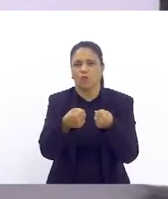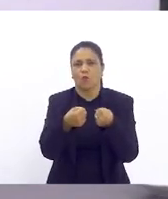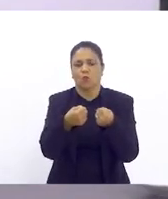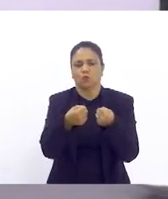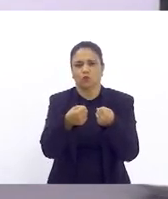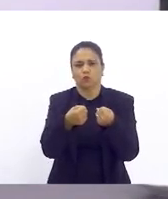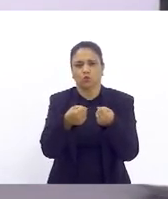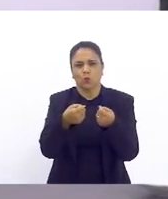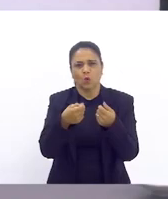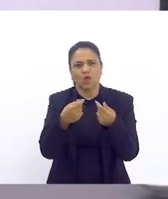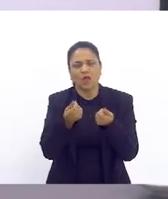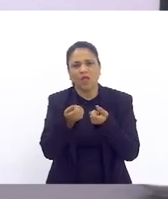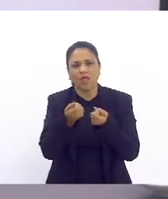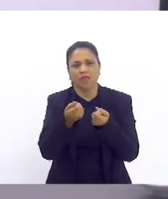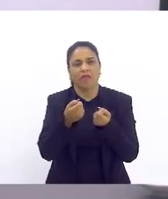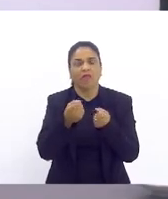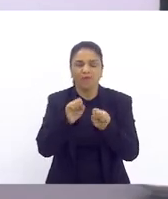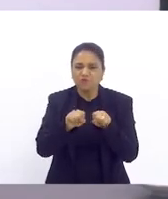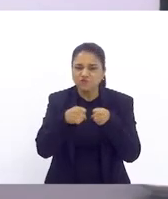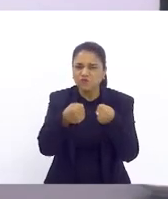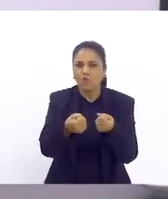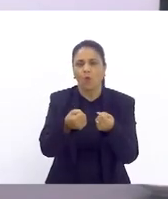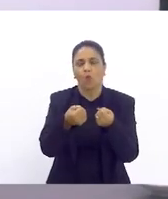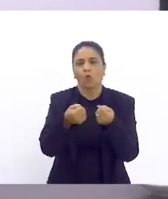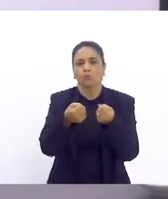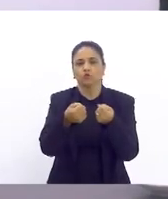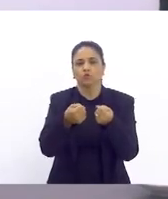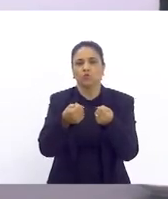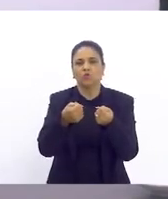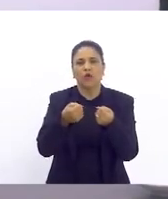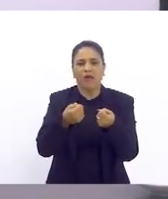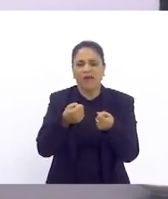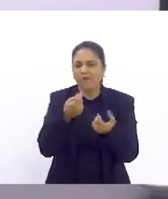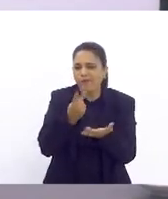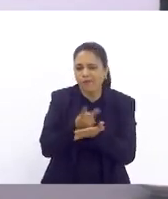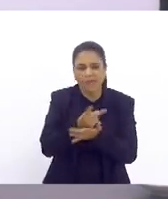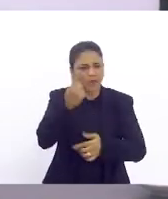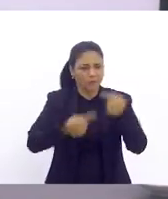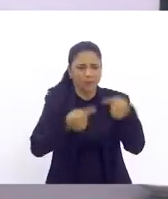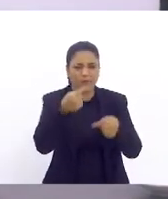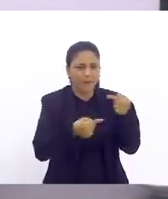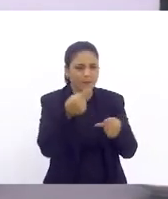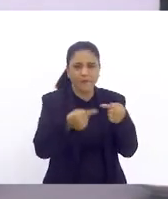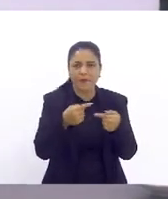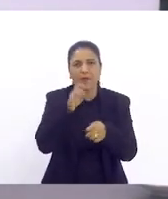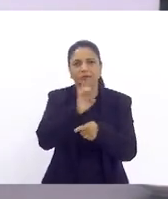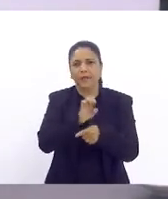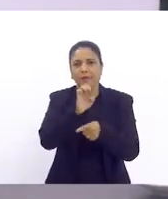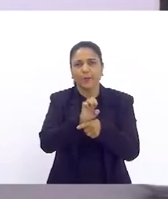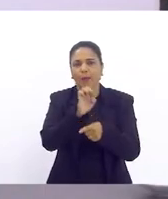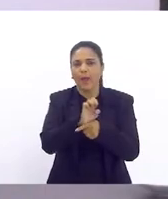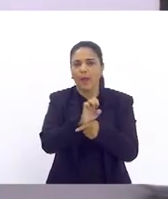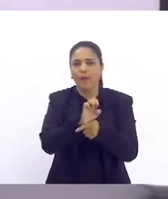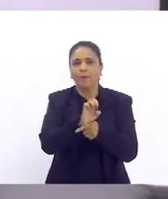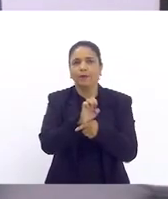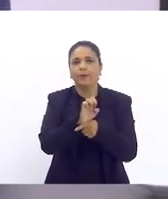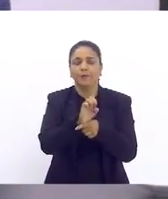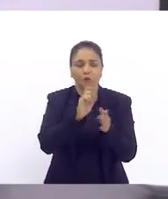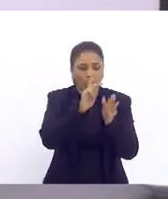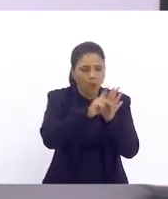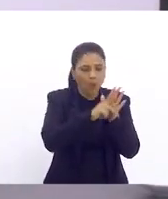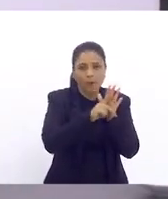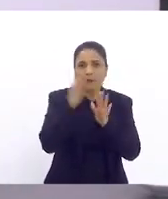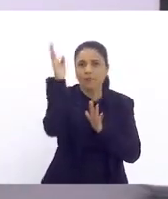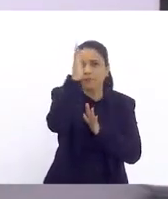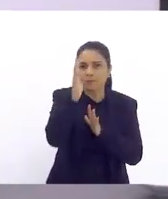um debate absolutamente inoco da gente ficar aqui discutindo os fatores e temos estaduais vira o plano nacional e fazer